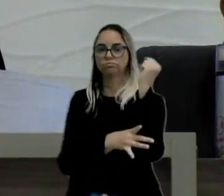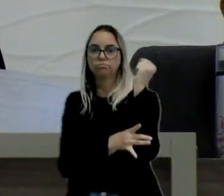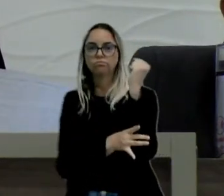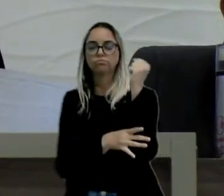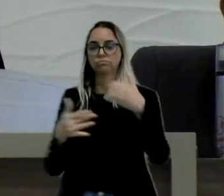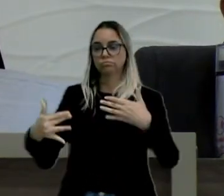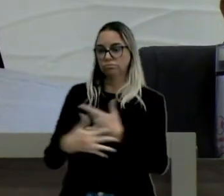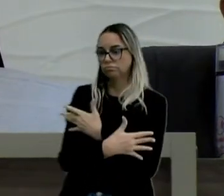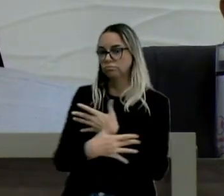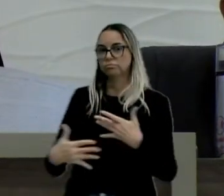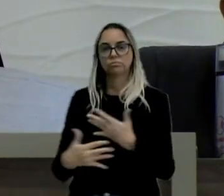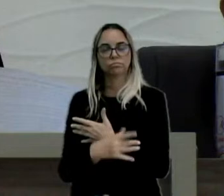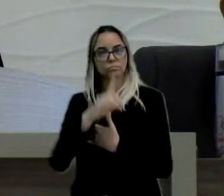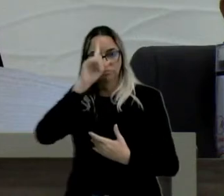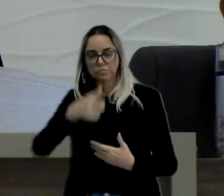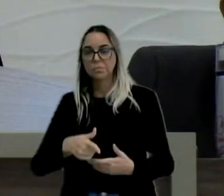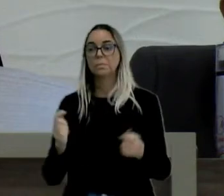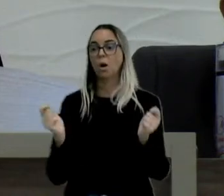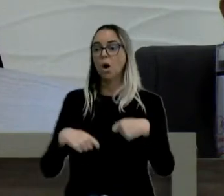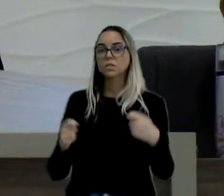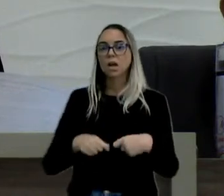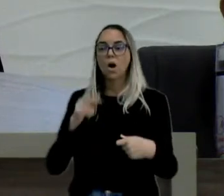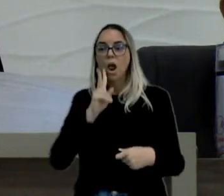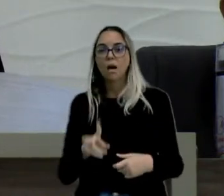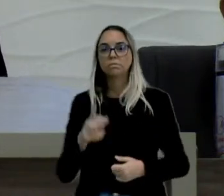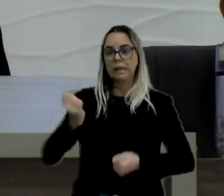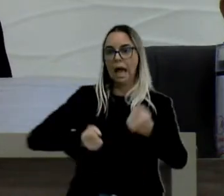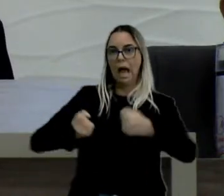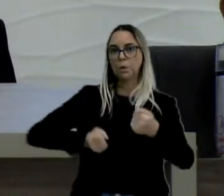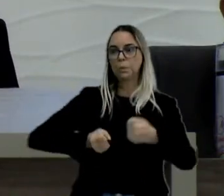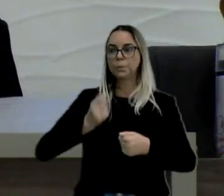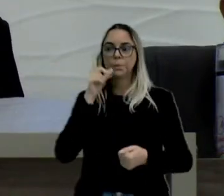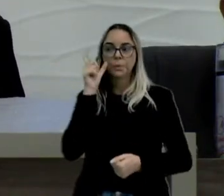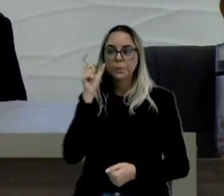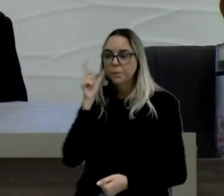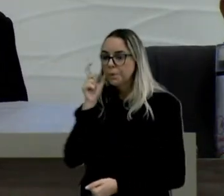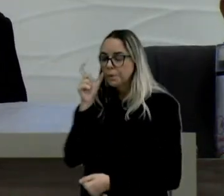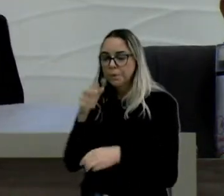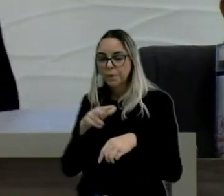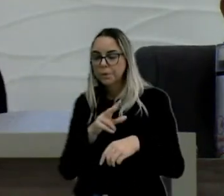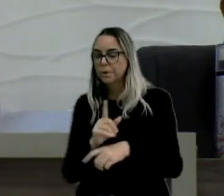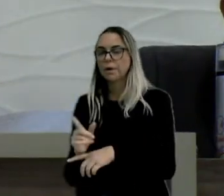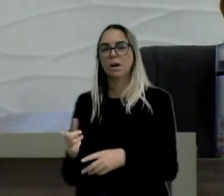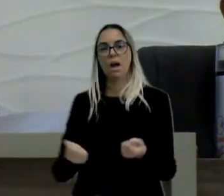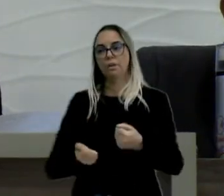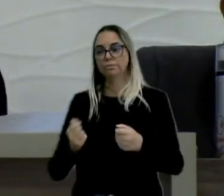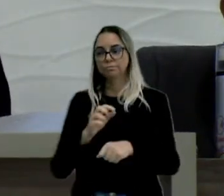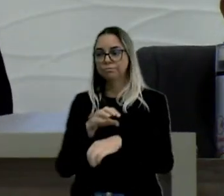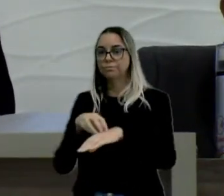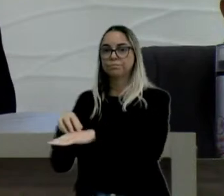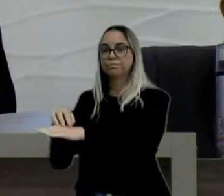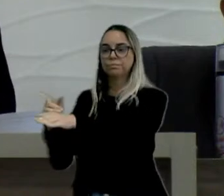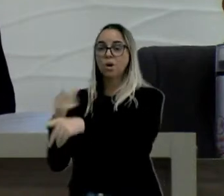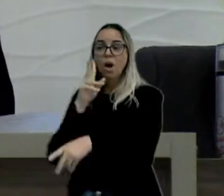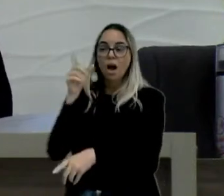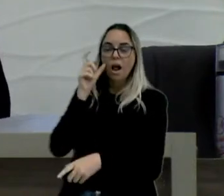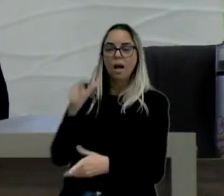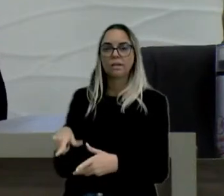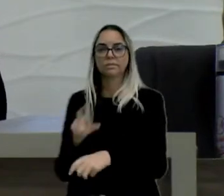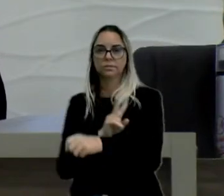possa disponibilizar uma Patrulha Rural para fazer rondas na zona rural de somento do Una em discussão discuti na altura do